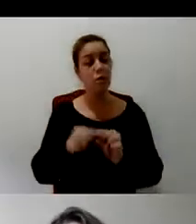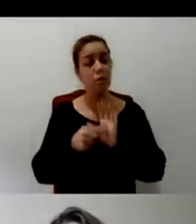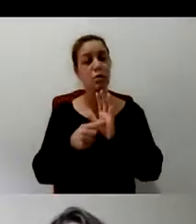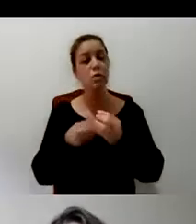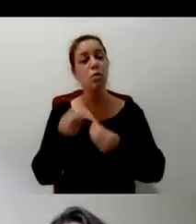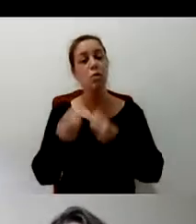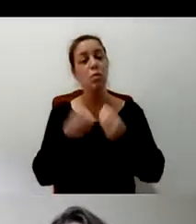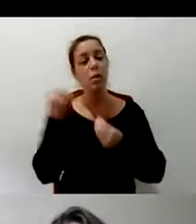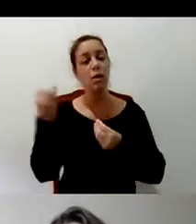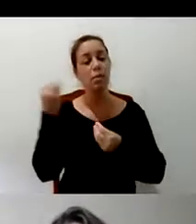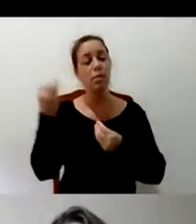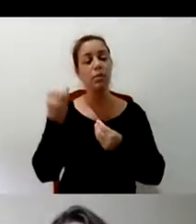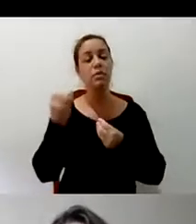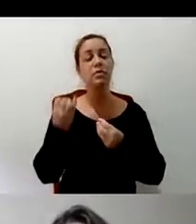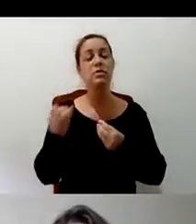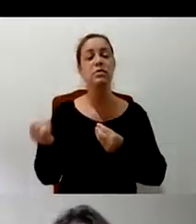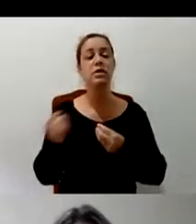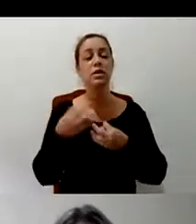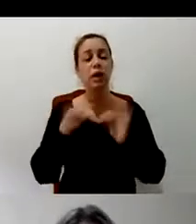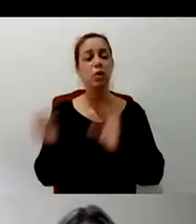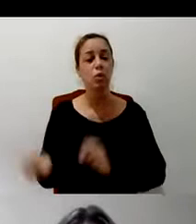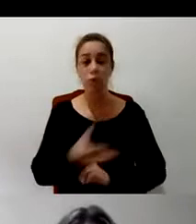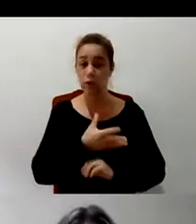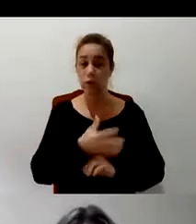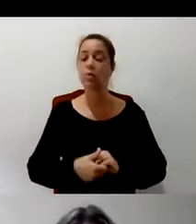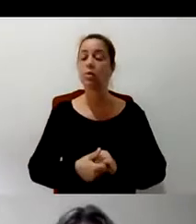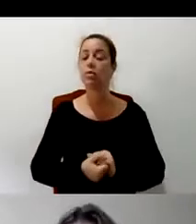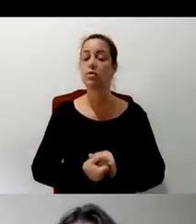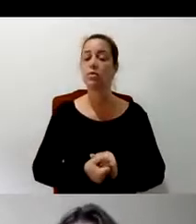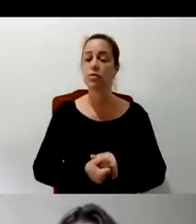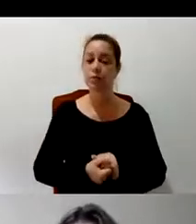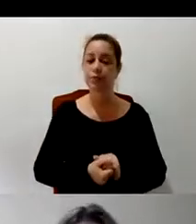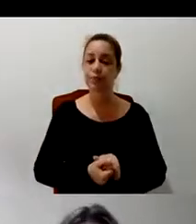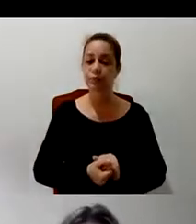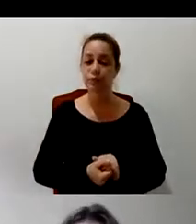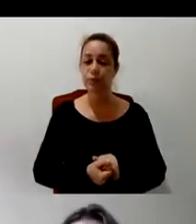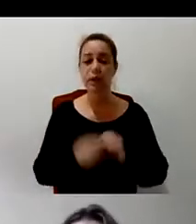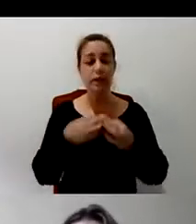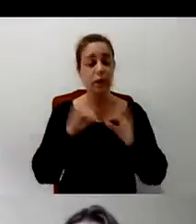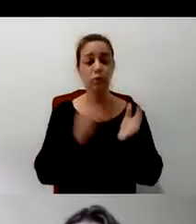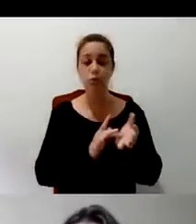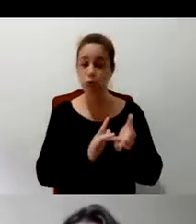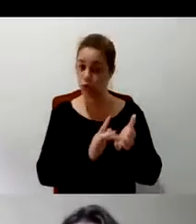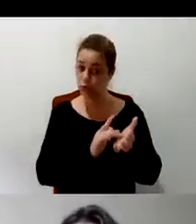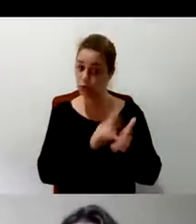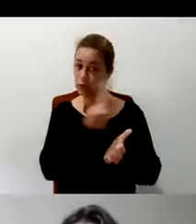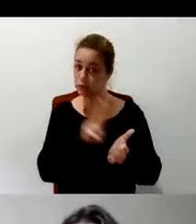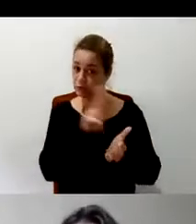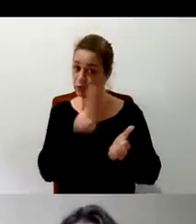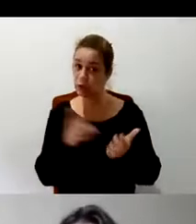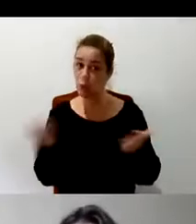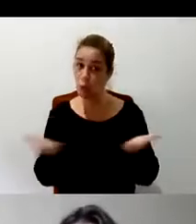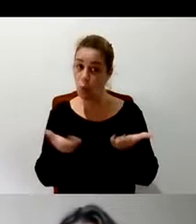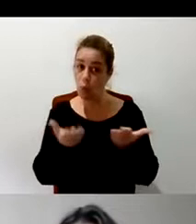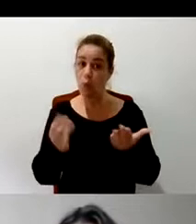no Instituto Federal do Espírito Santo, né? Uso de tecnologias digitais, que é um recurso hoje que está aí, né,